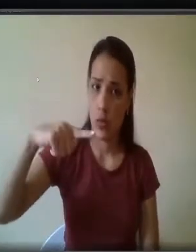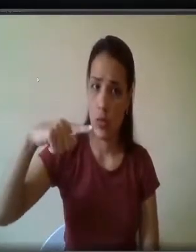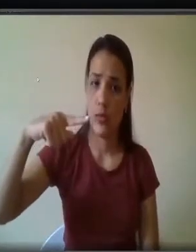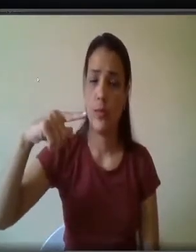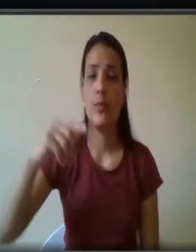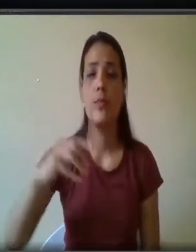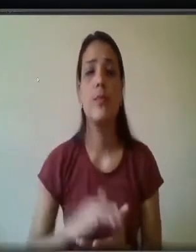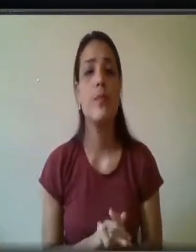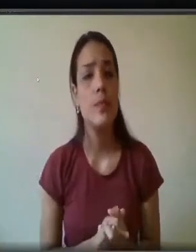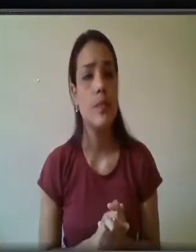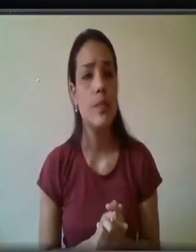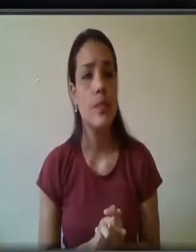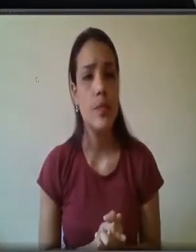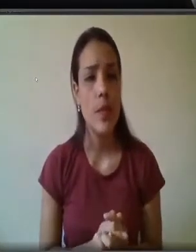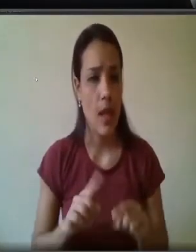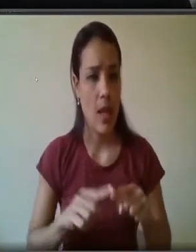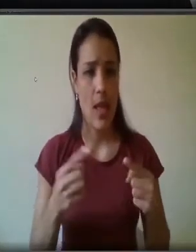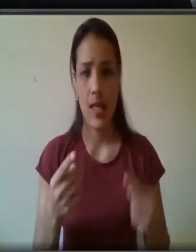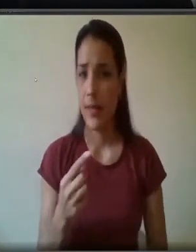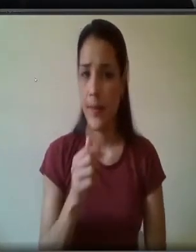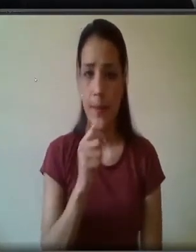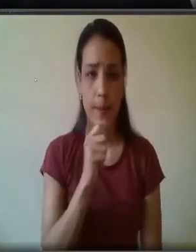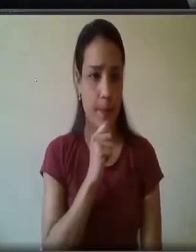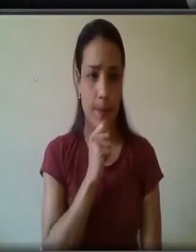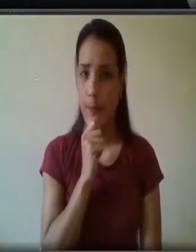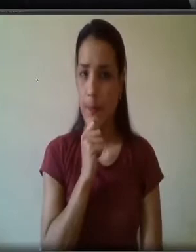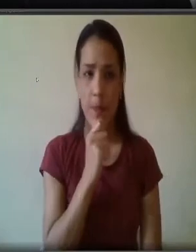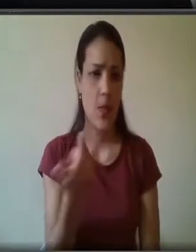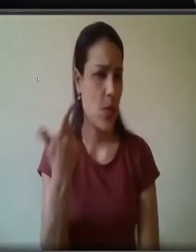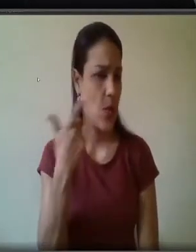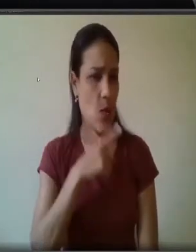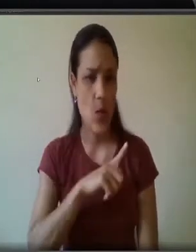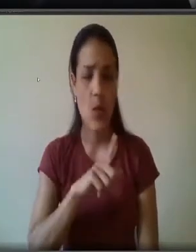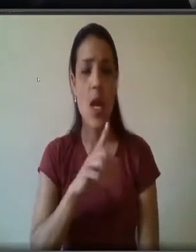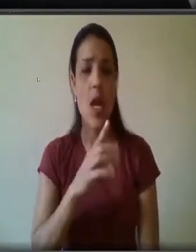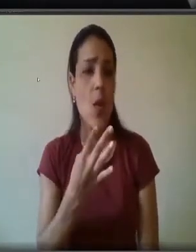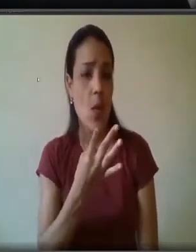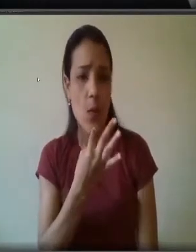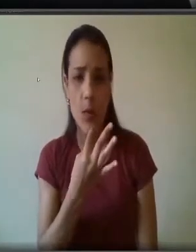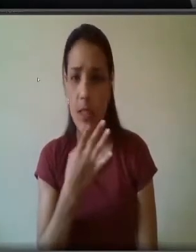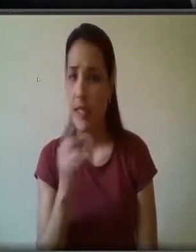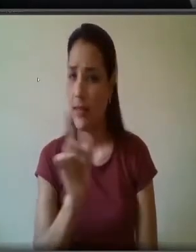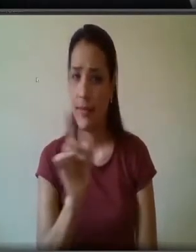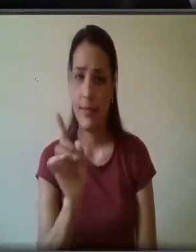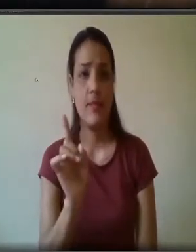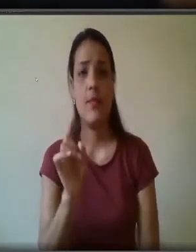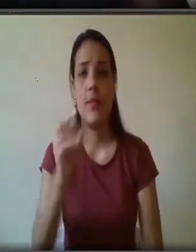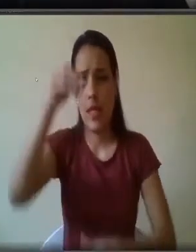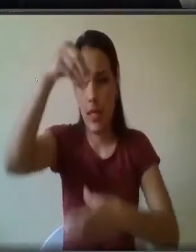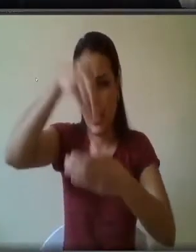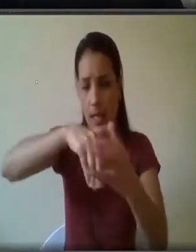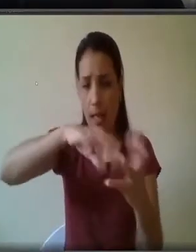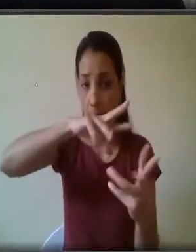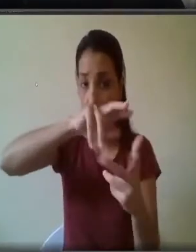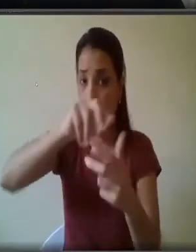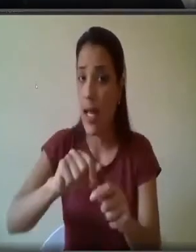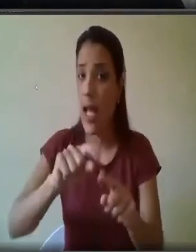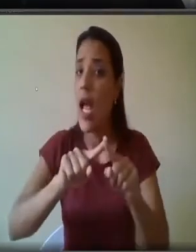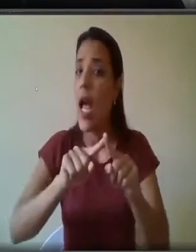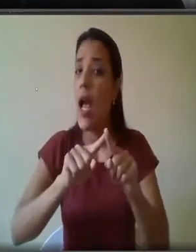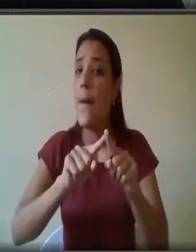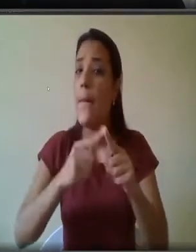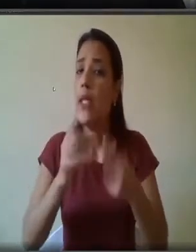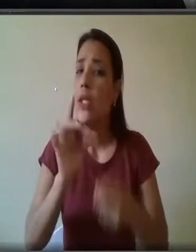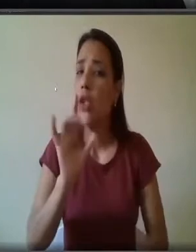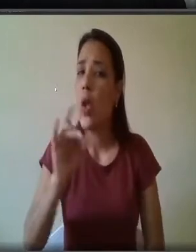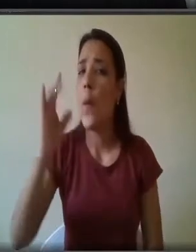conhecemos o interior da Terra, nós temos ideia, né? São as teorias de que nós teríamos essa subdivisão